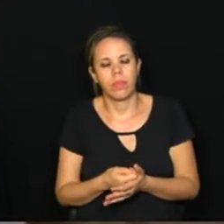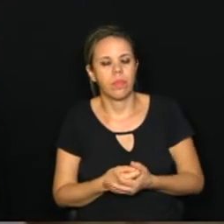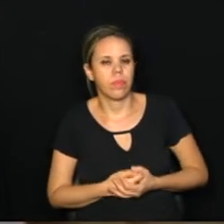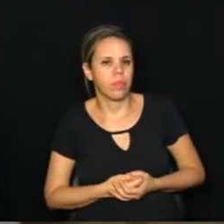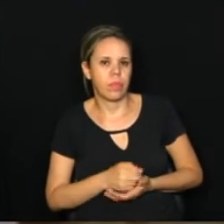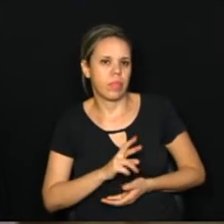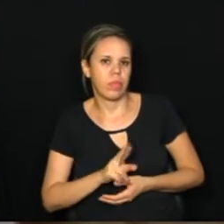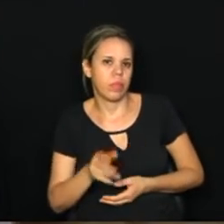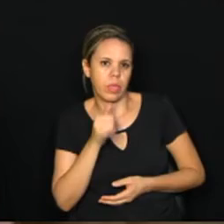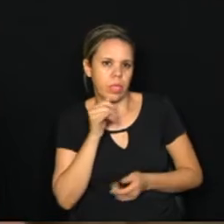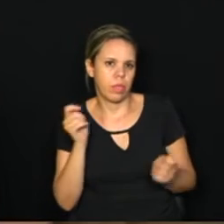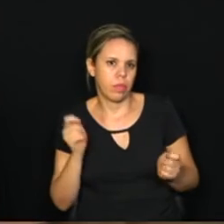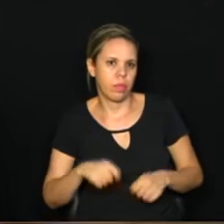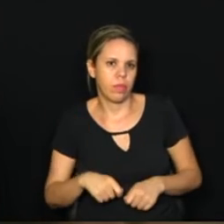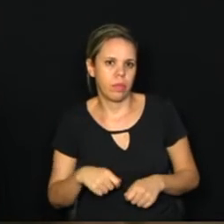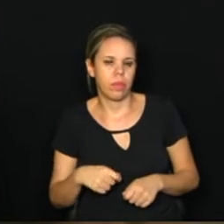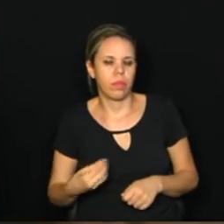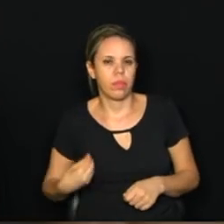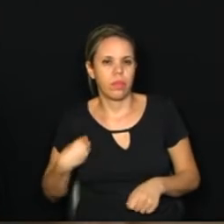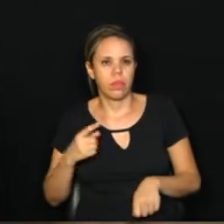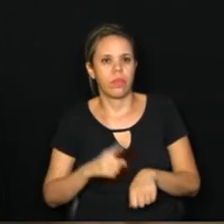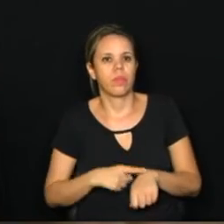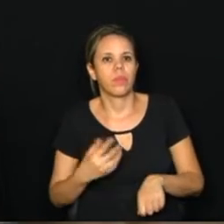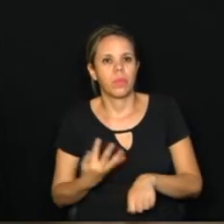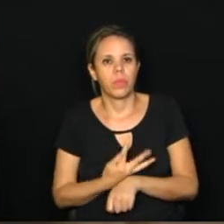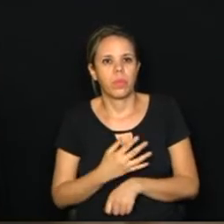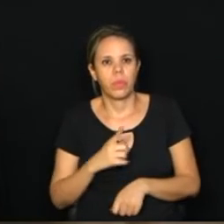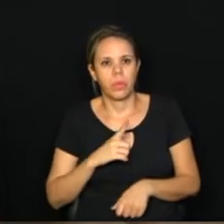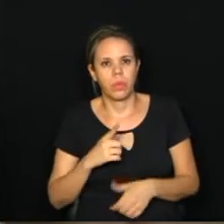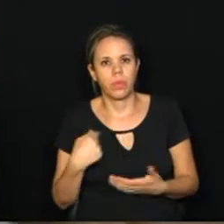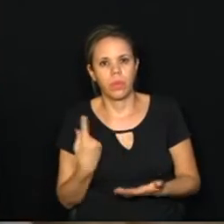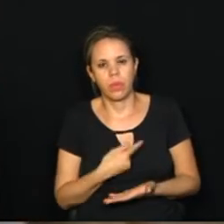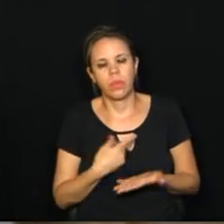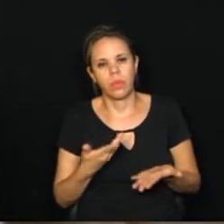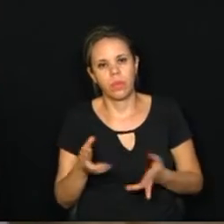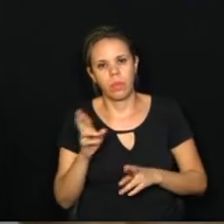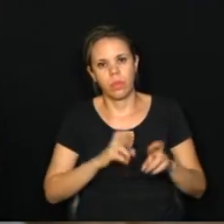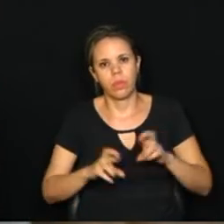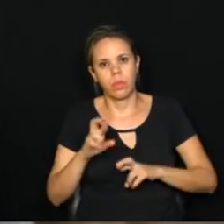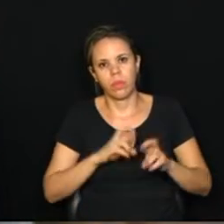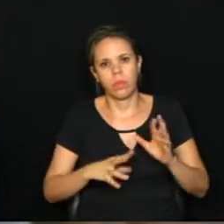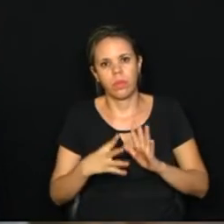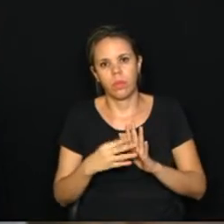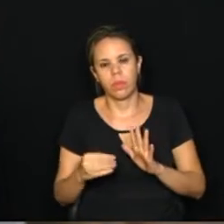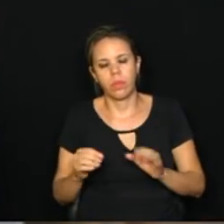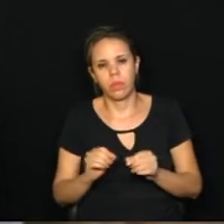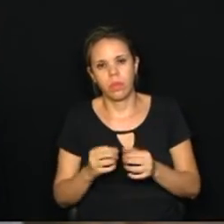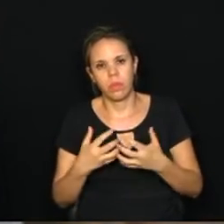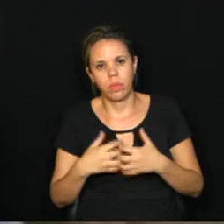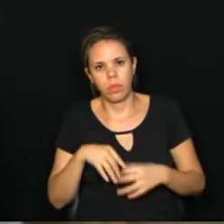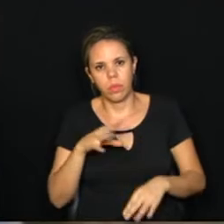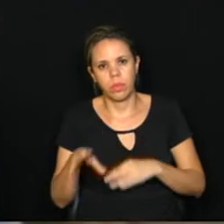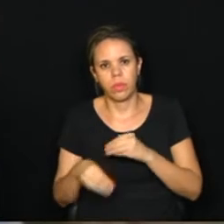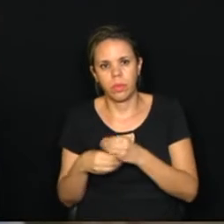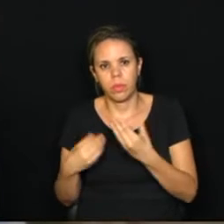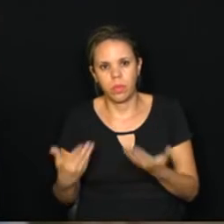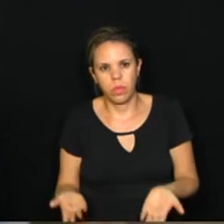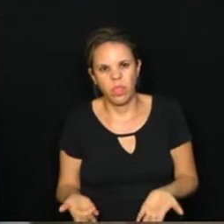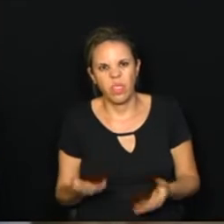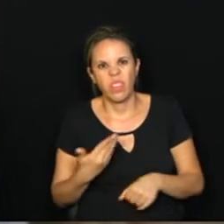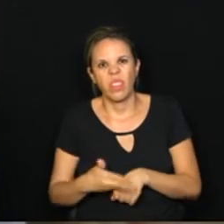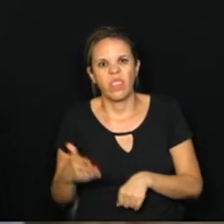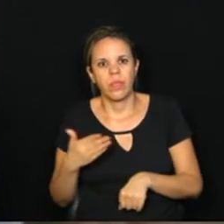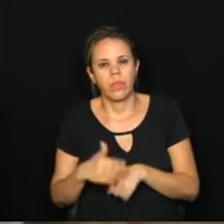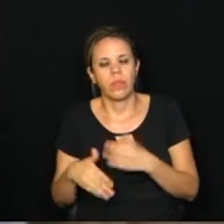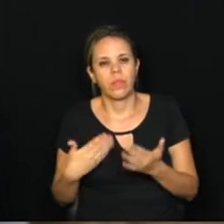nenhuma possibilidade, mas a gente está no momento de que exige que a gente reveja modelos que têm sido implementados e praticados